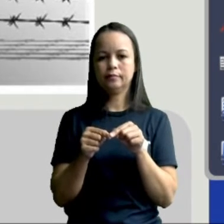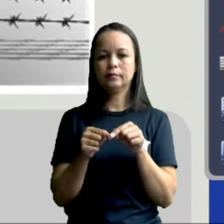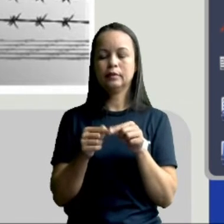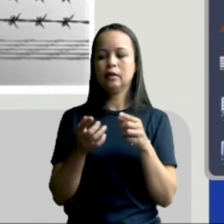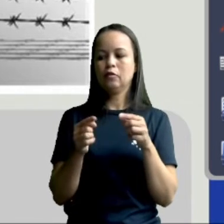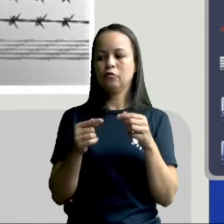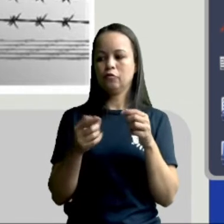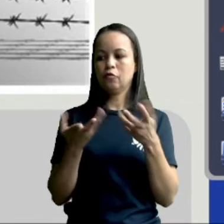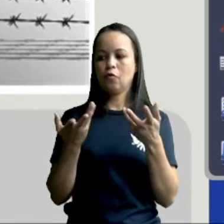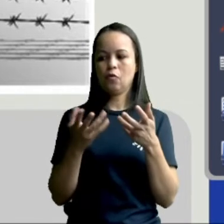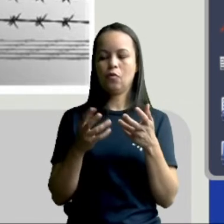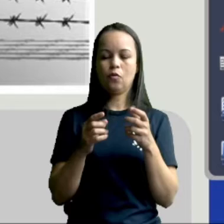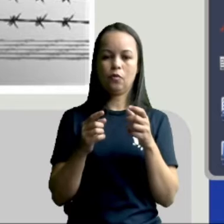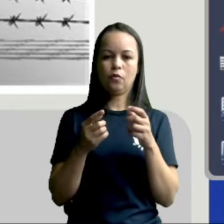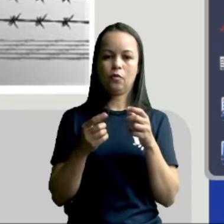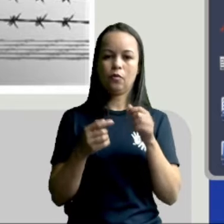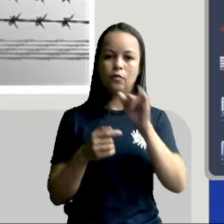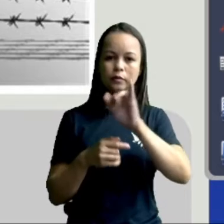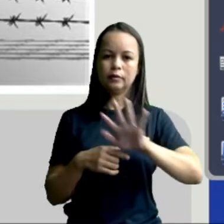retangular. Vou desenhar aqui